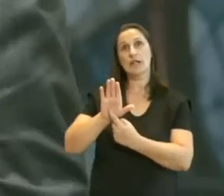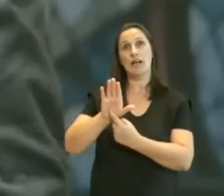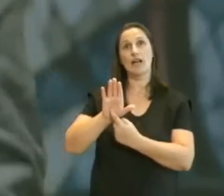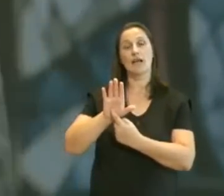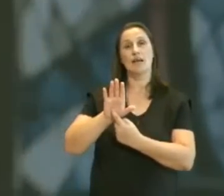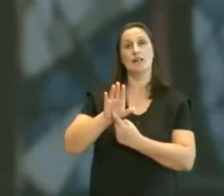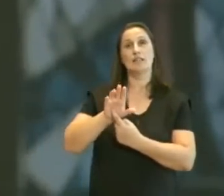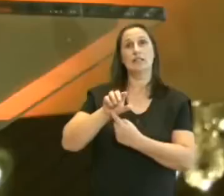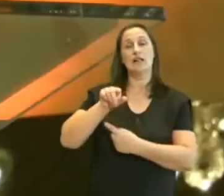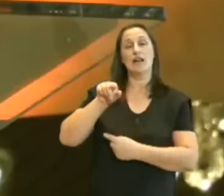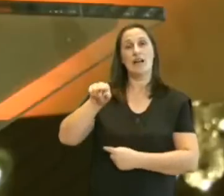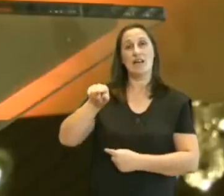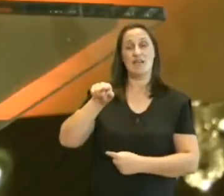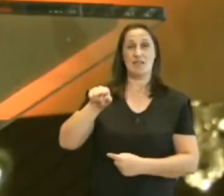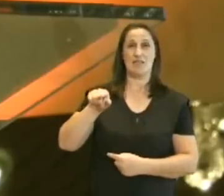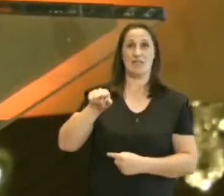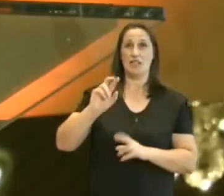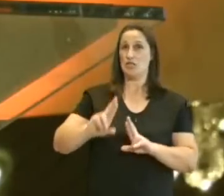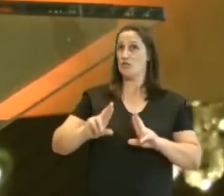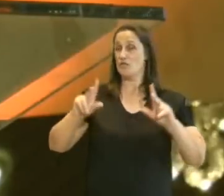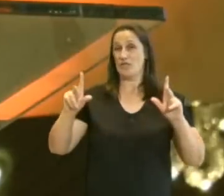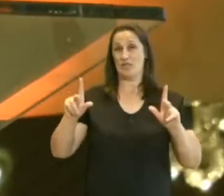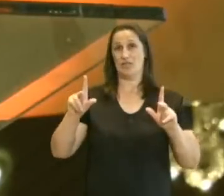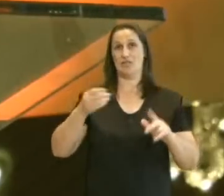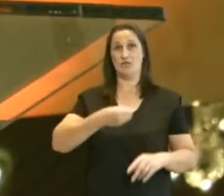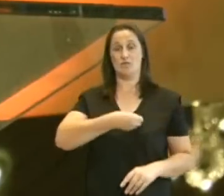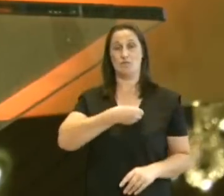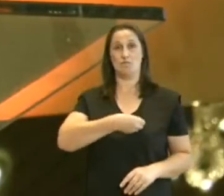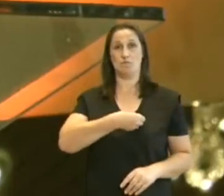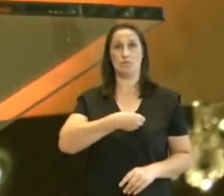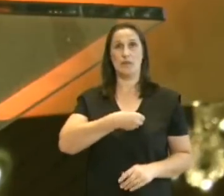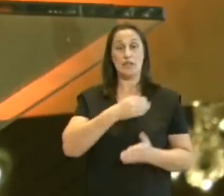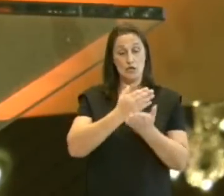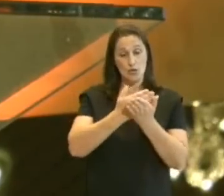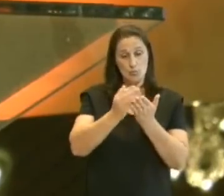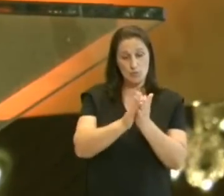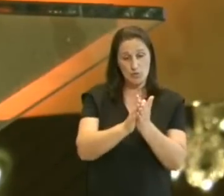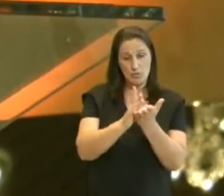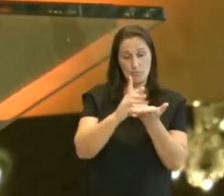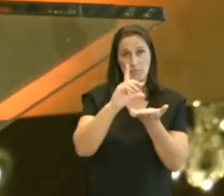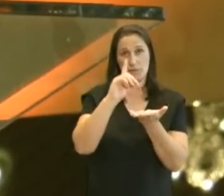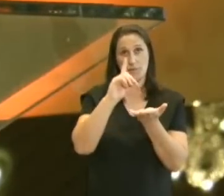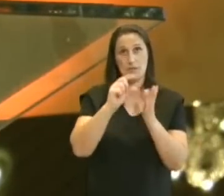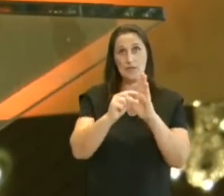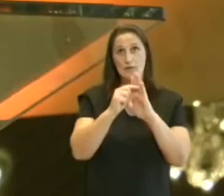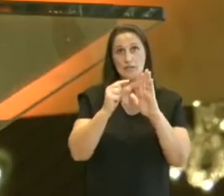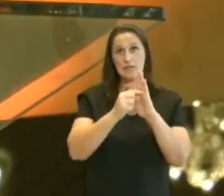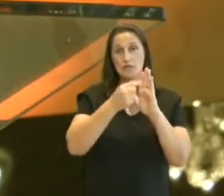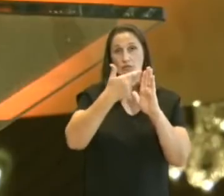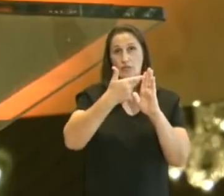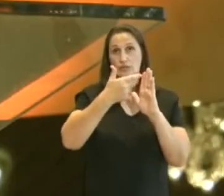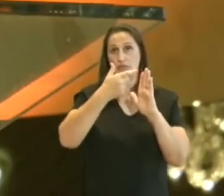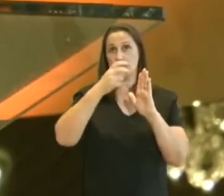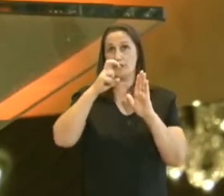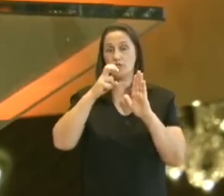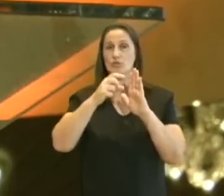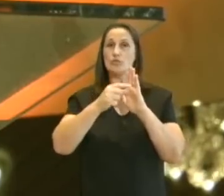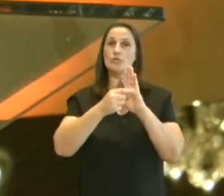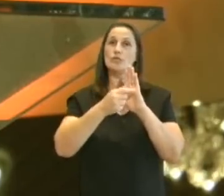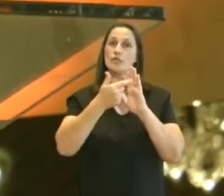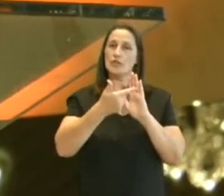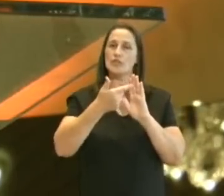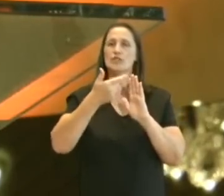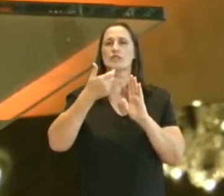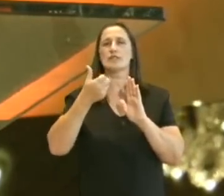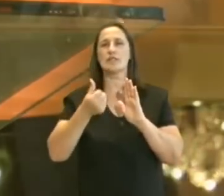de realidade. E ele começou com as Escrituras. Versículos 25, 26 e 27 vão dizer